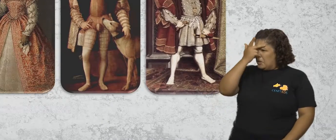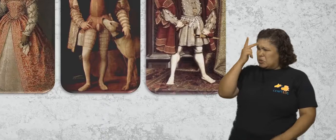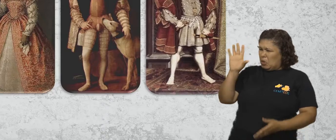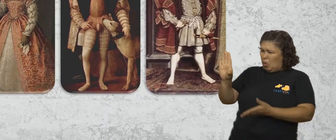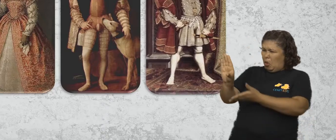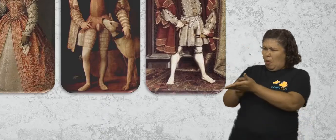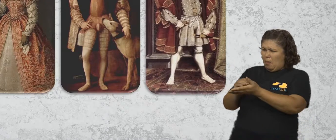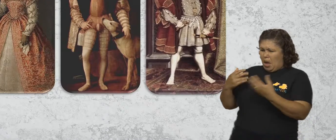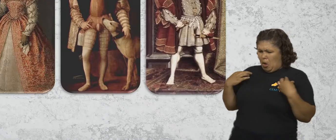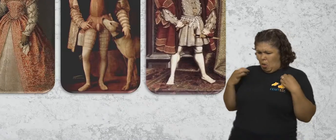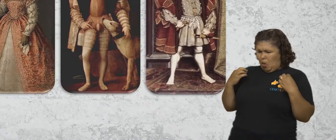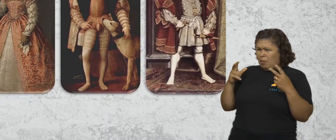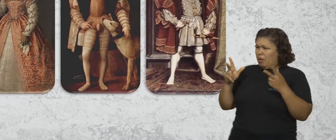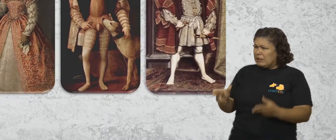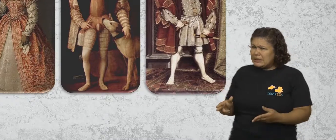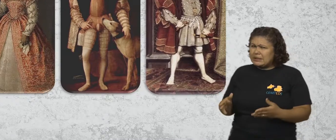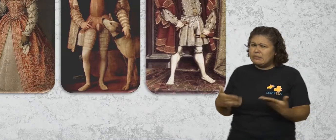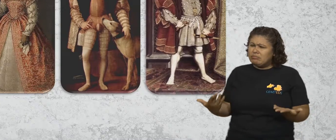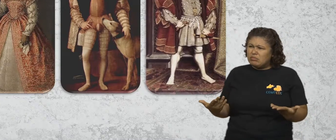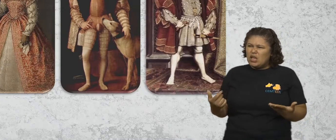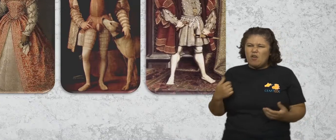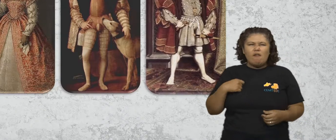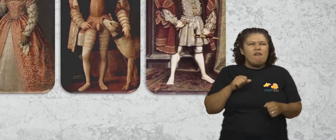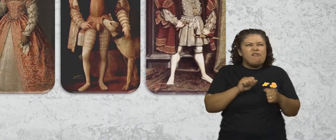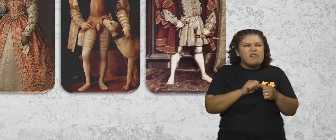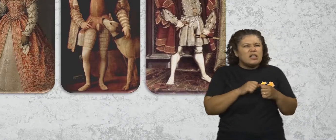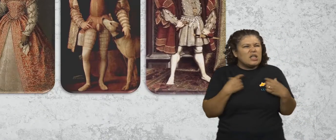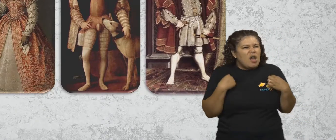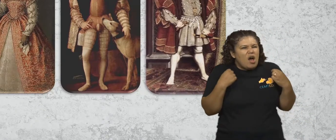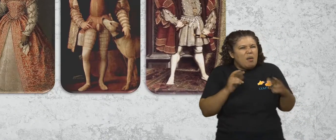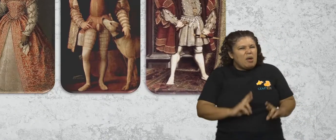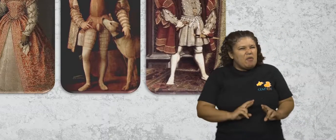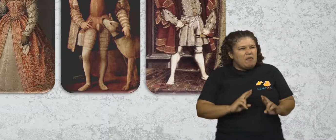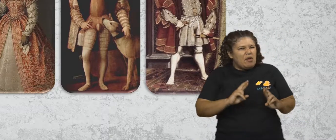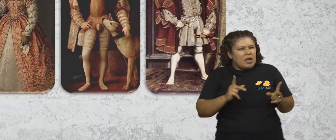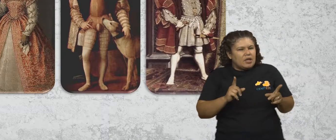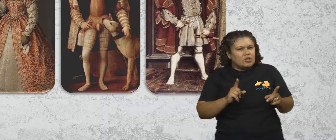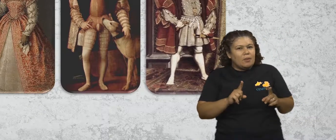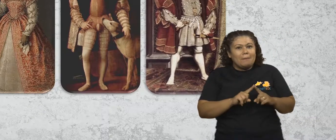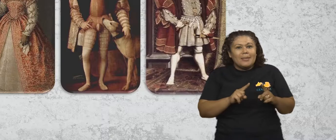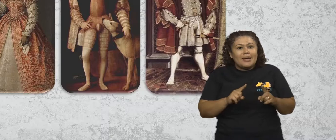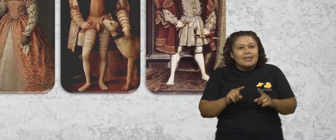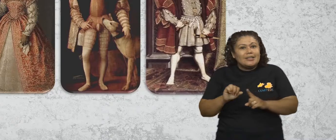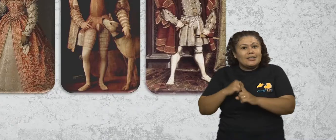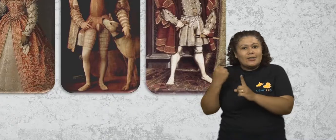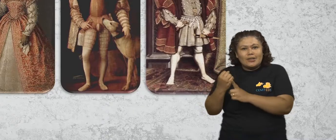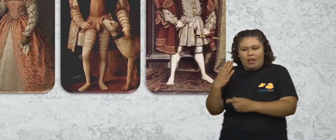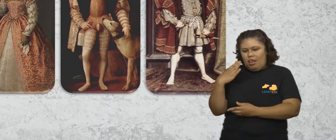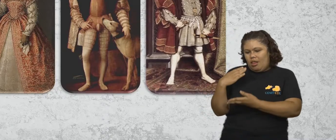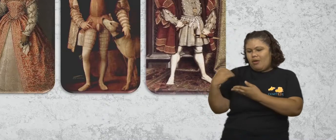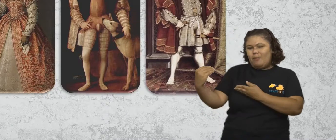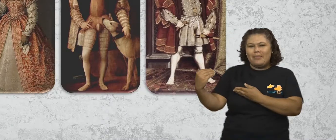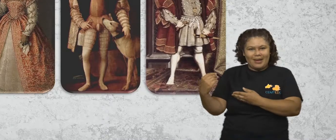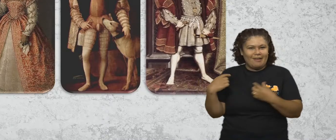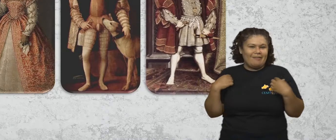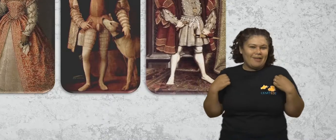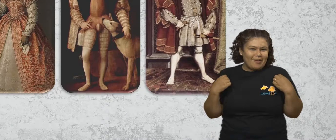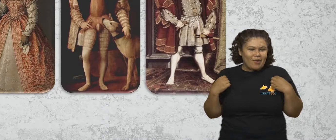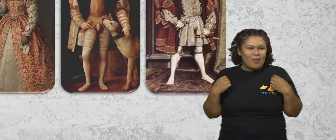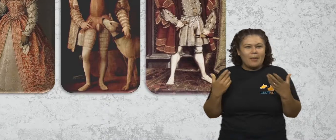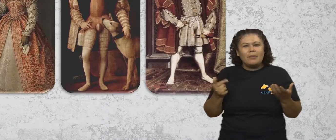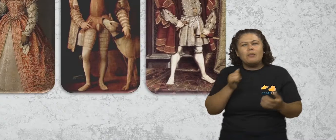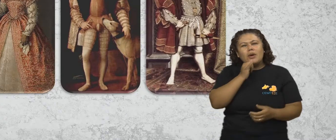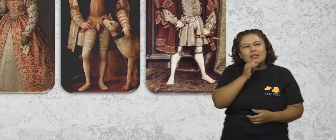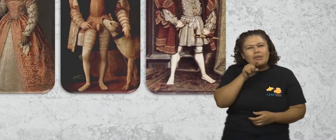suas roupas, criando assim um ciclo de criação e cópia, como notamos hoje em dia, quando aquele artista usa